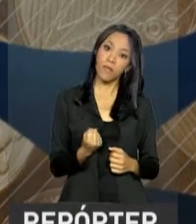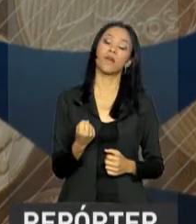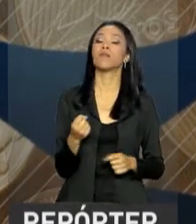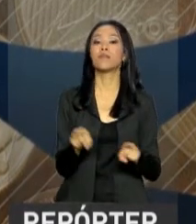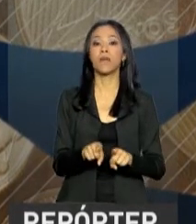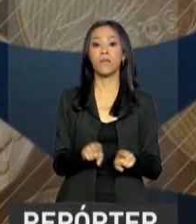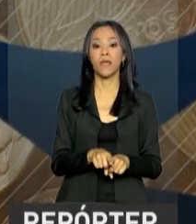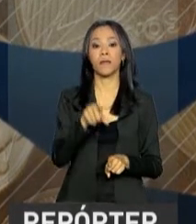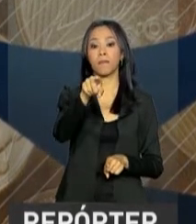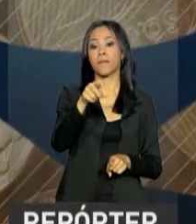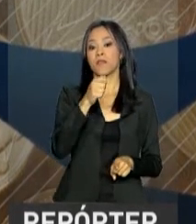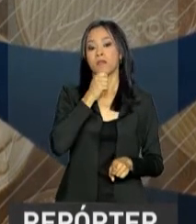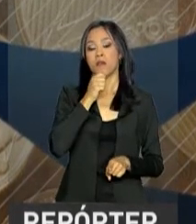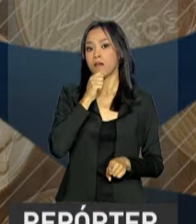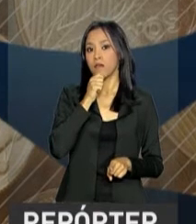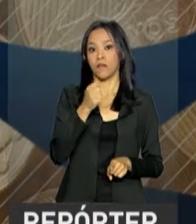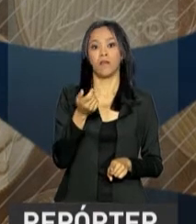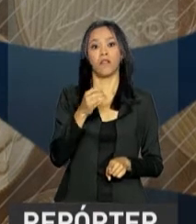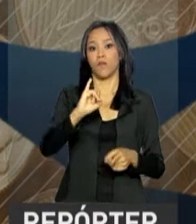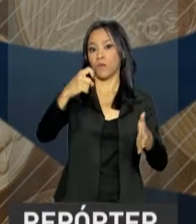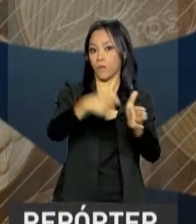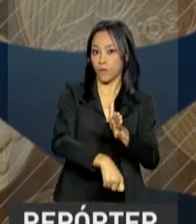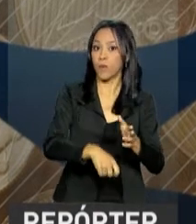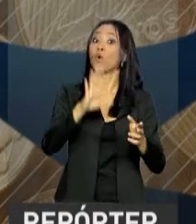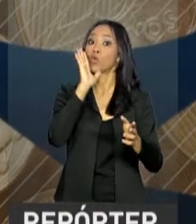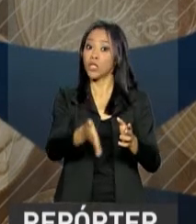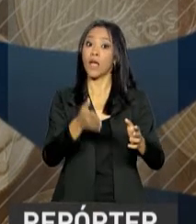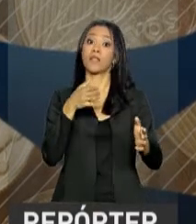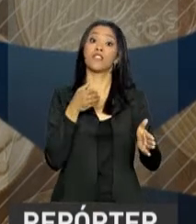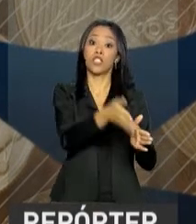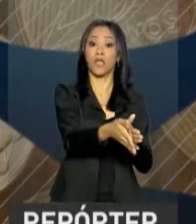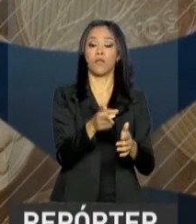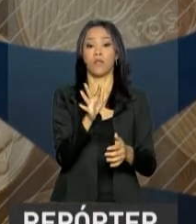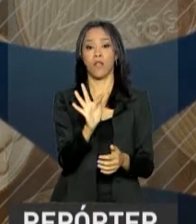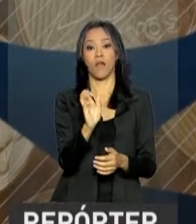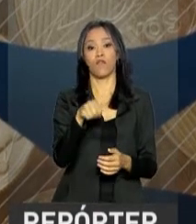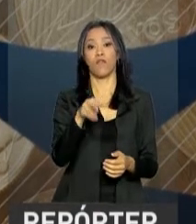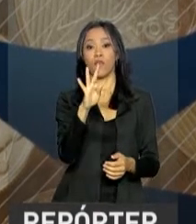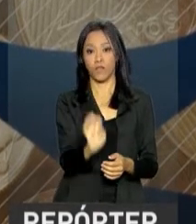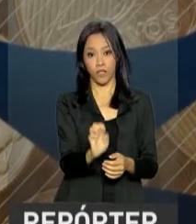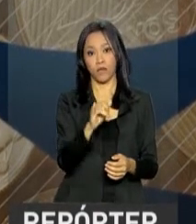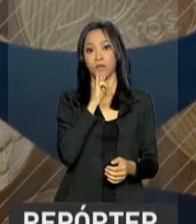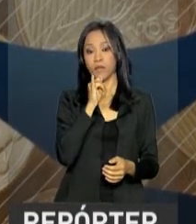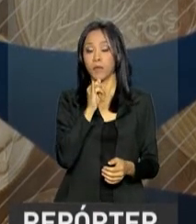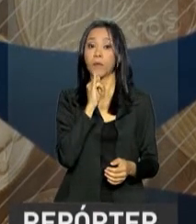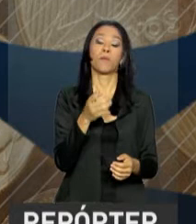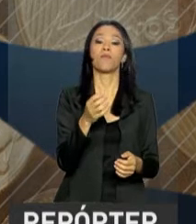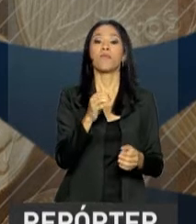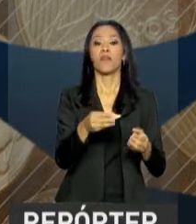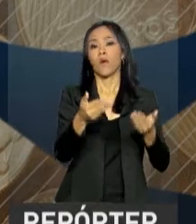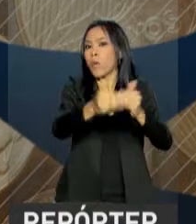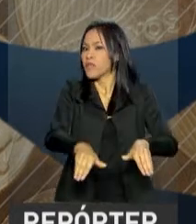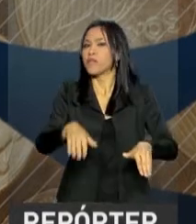não tributáveis ou tributados exclusivamente na fonte como indenização trabalhista cuja soma foi